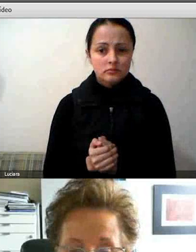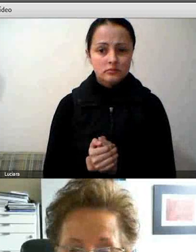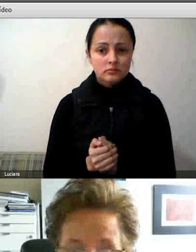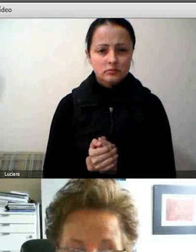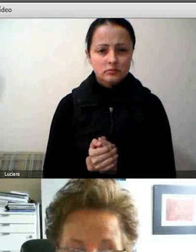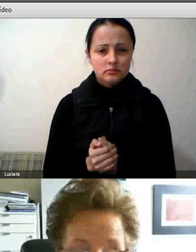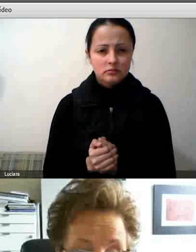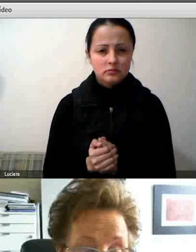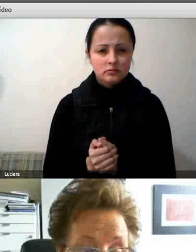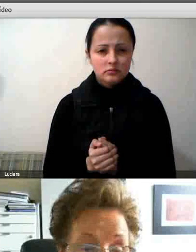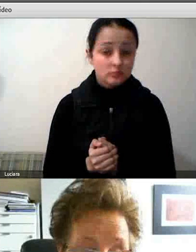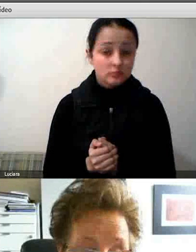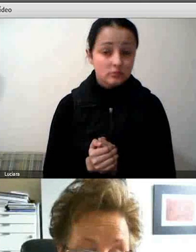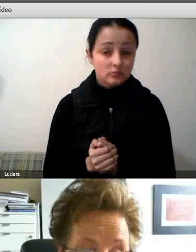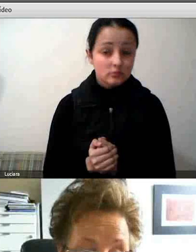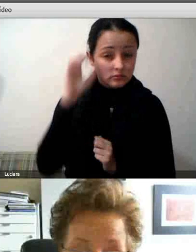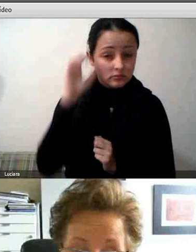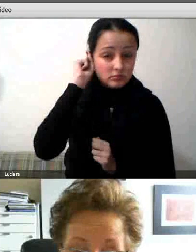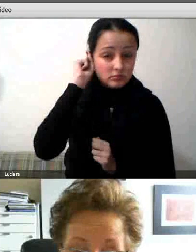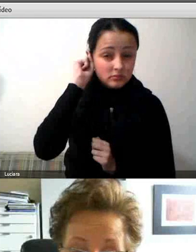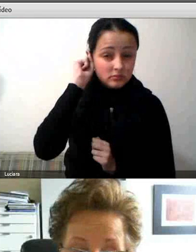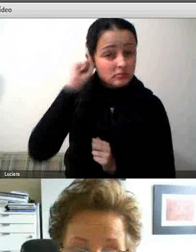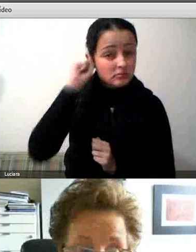licenciatura vai ajudar muito.